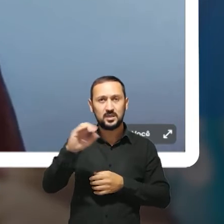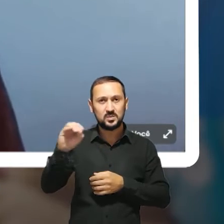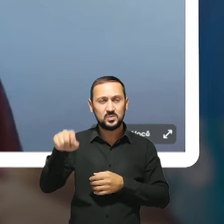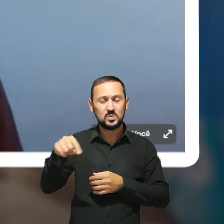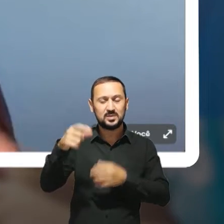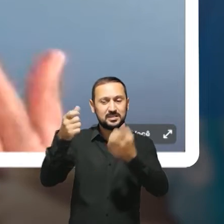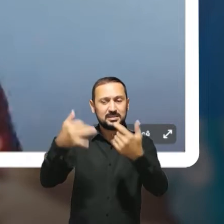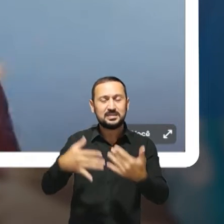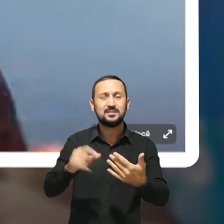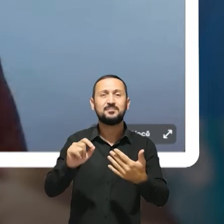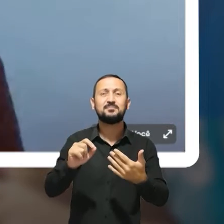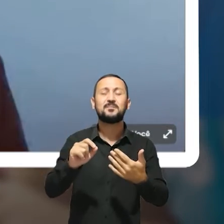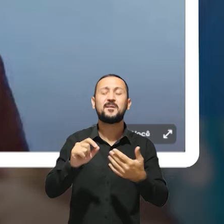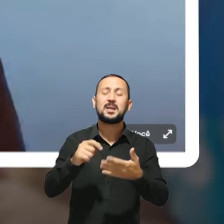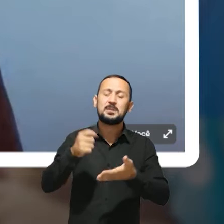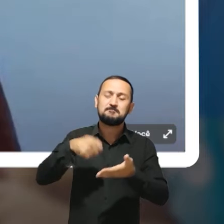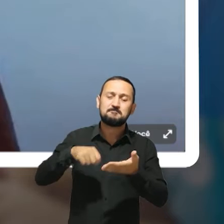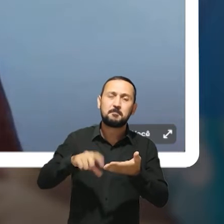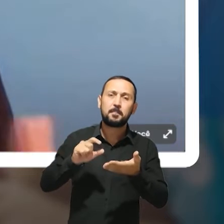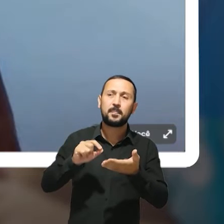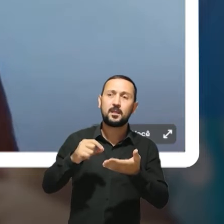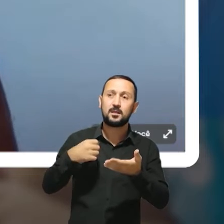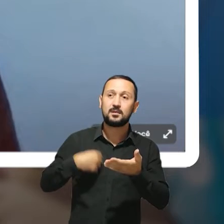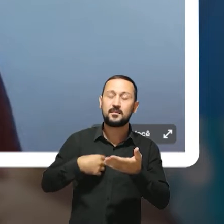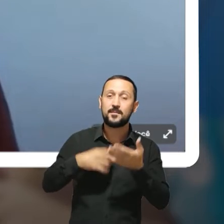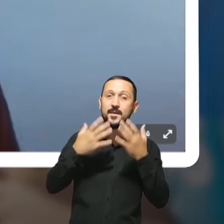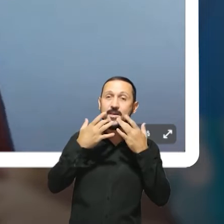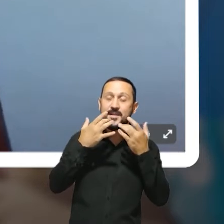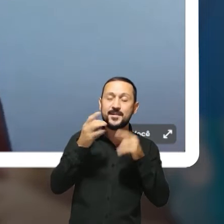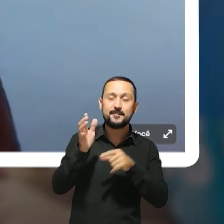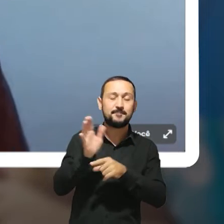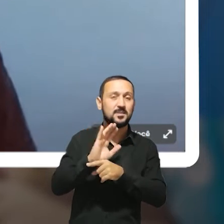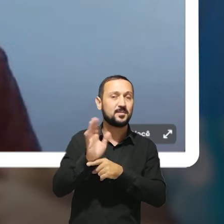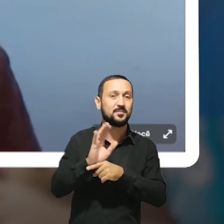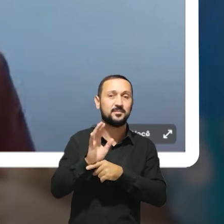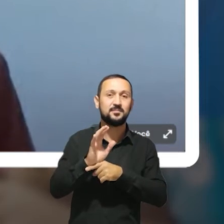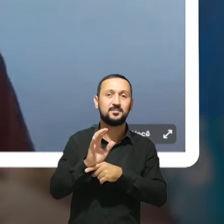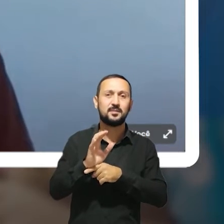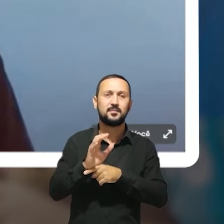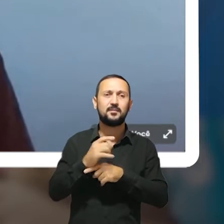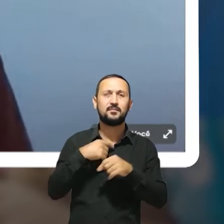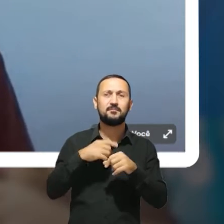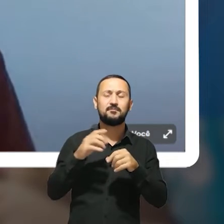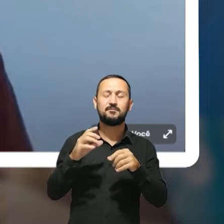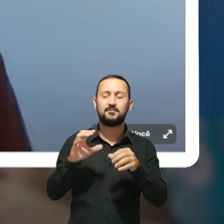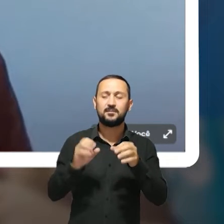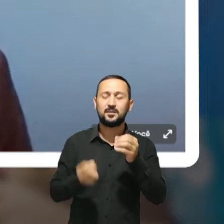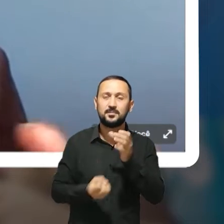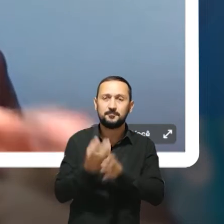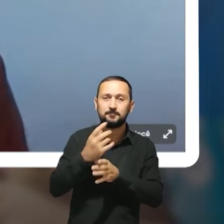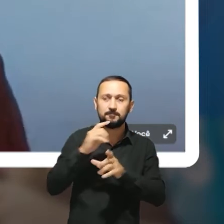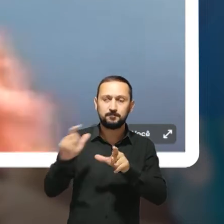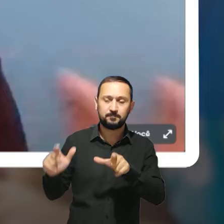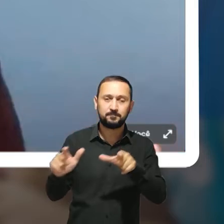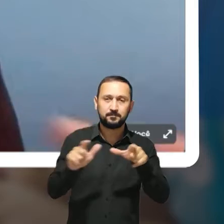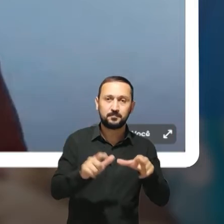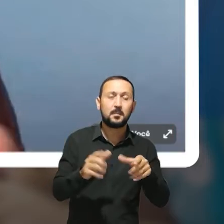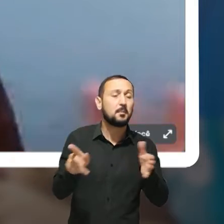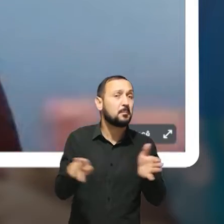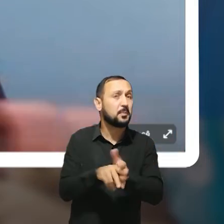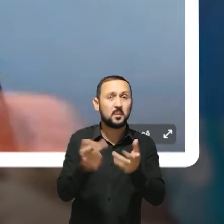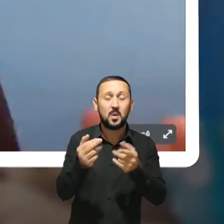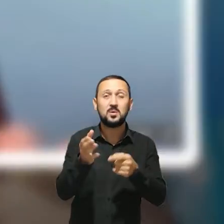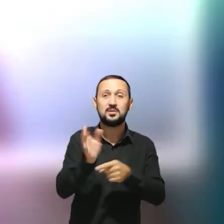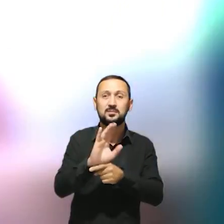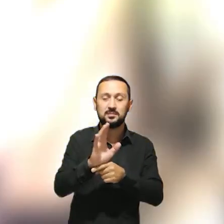O Guizo, como você disse, ele faz um roteiro cinematográfico, né? Ele vai criando sequências,